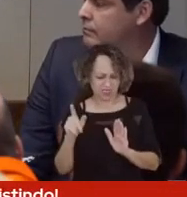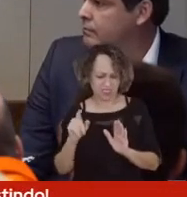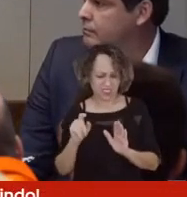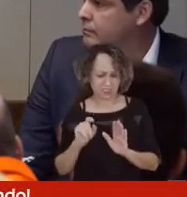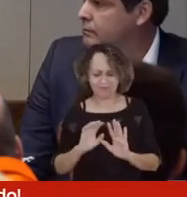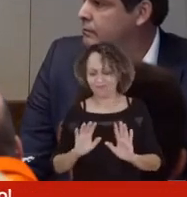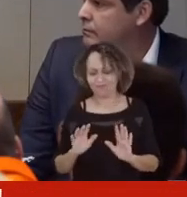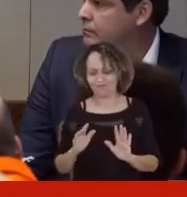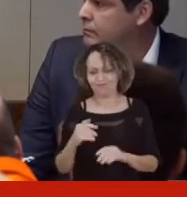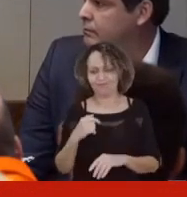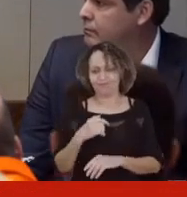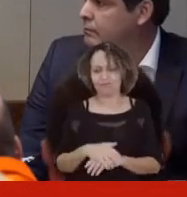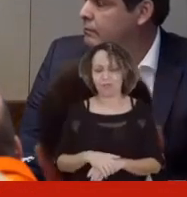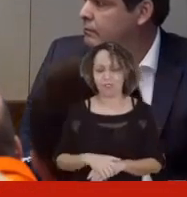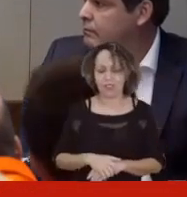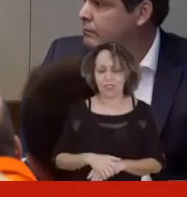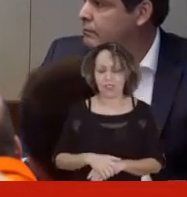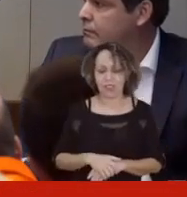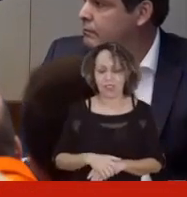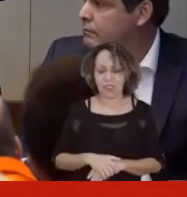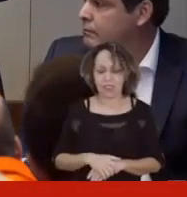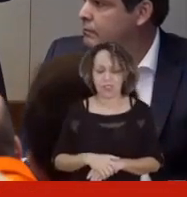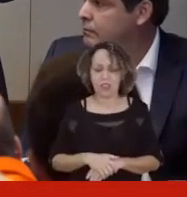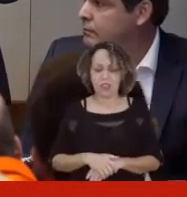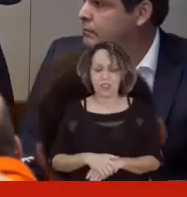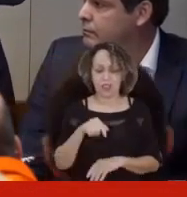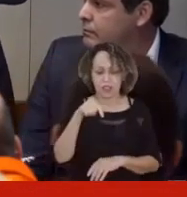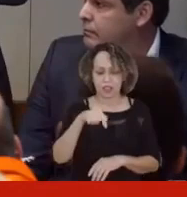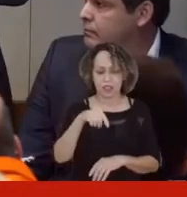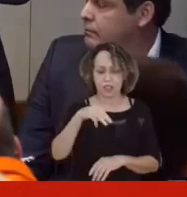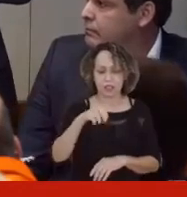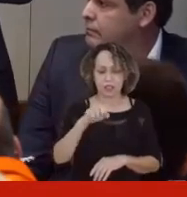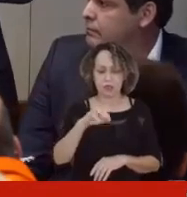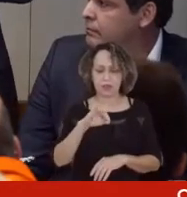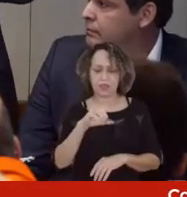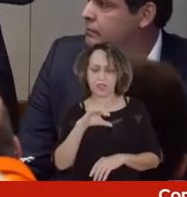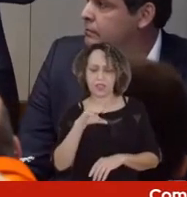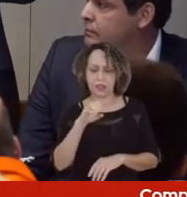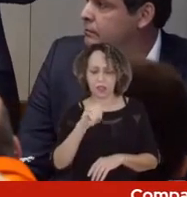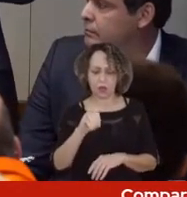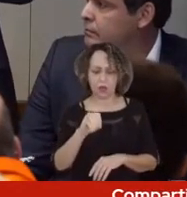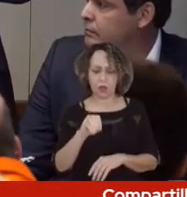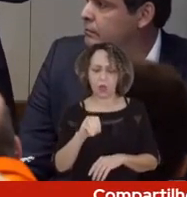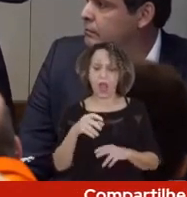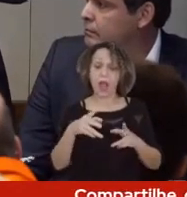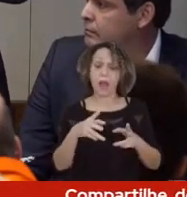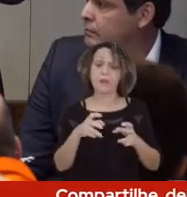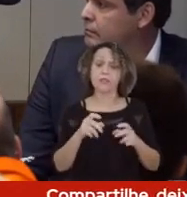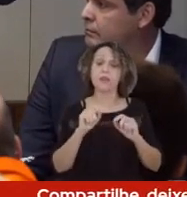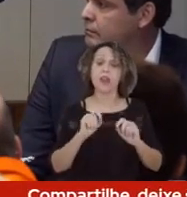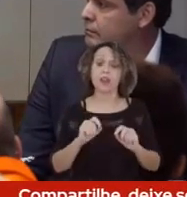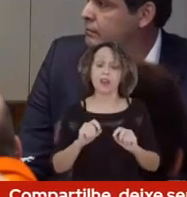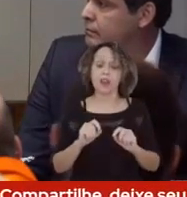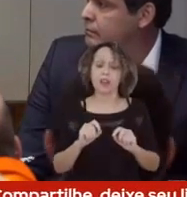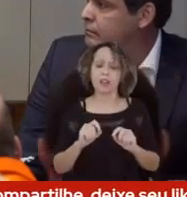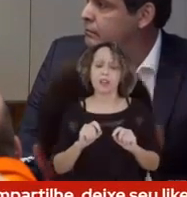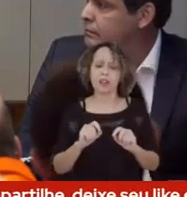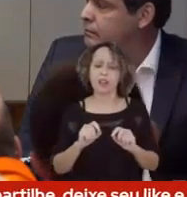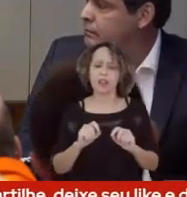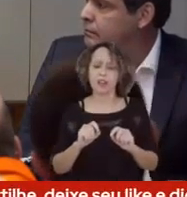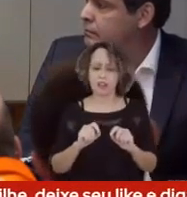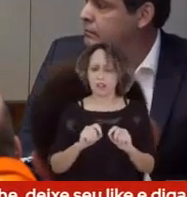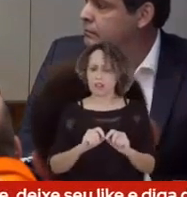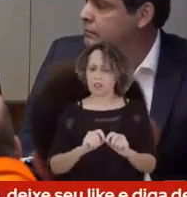aqui, Marcelo, a Petrobras é, não só por ser a maior empresa nossa, mas também